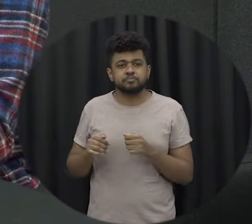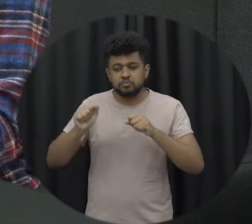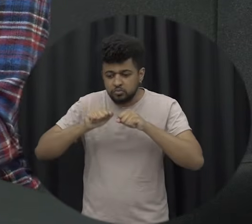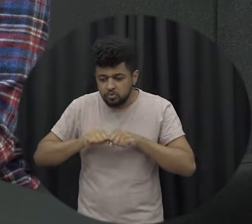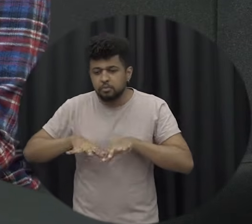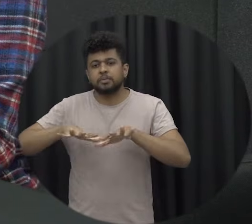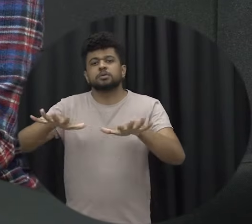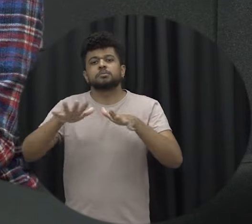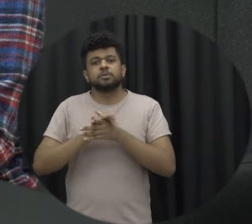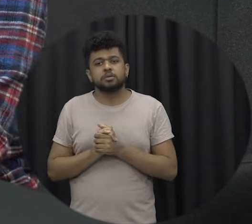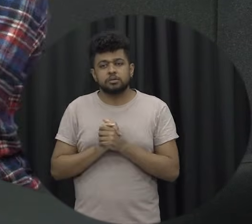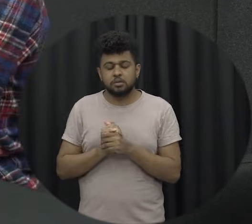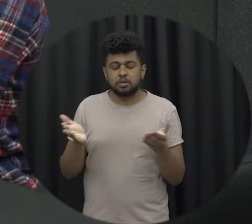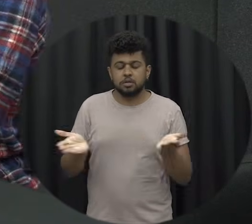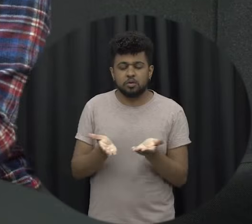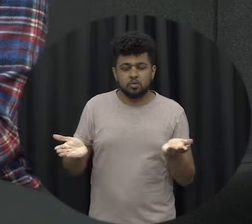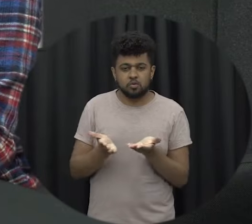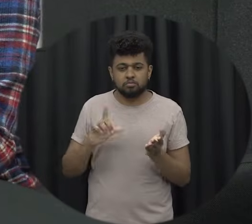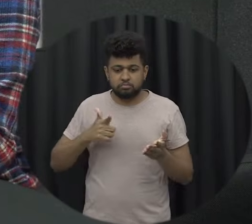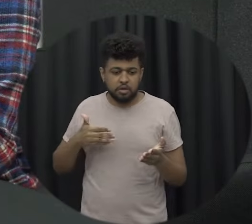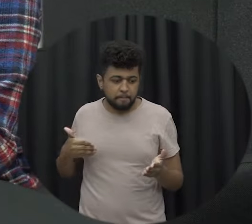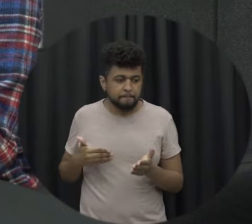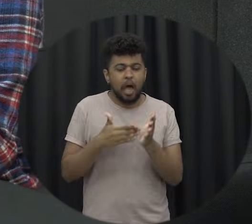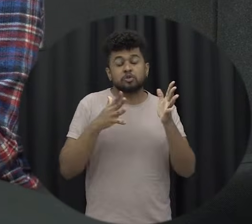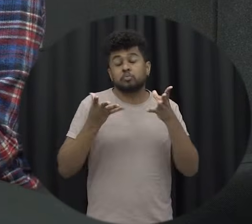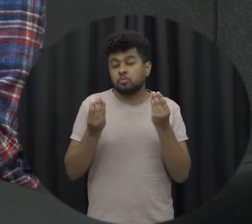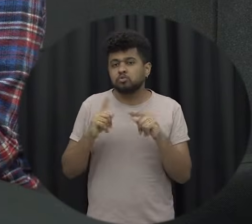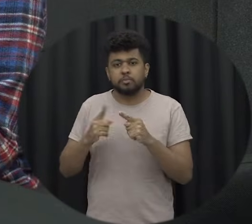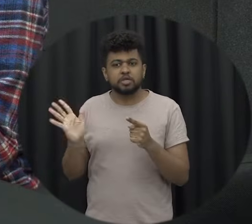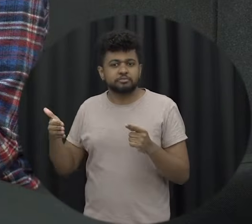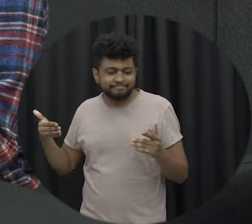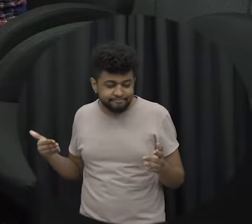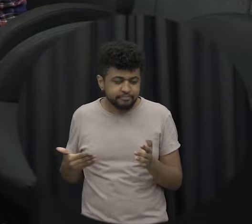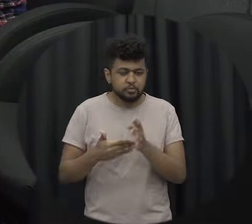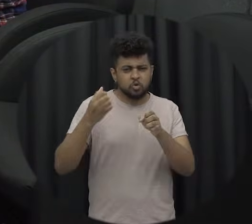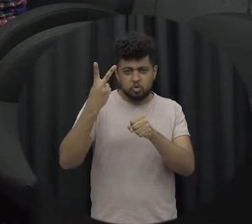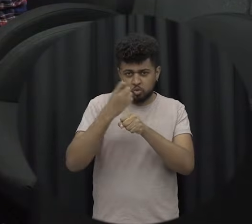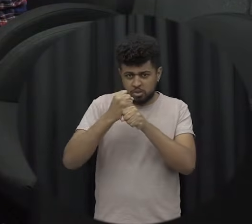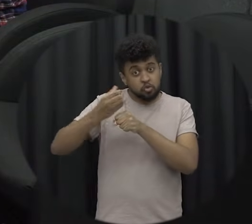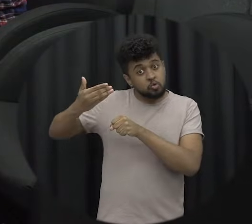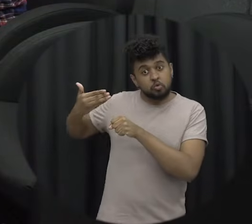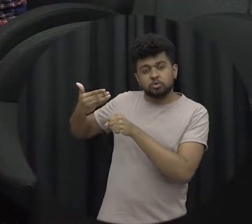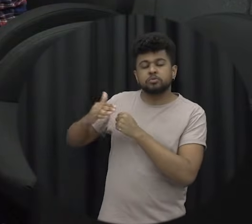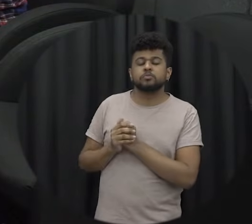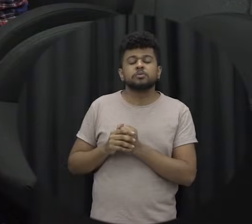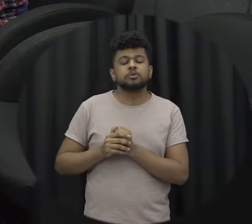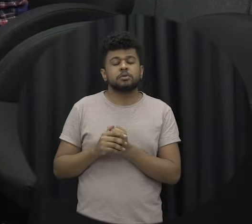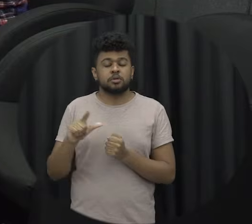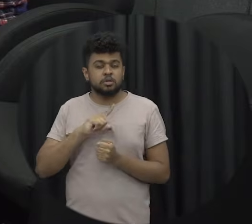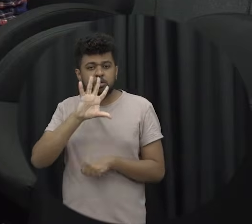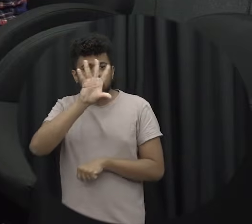menos impacto, mas com algum impacto dos últimos 2 anos, né? E tem um conhecimento matemático, né,